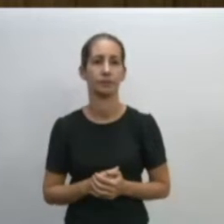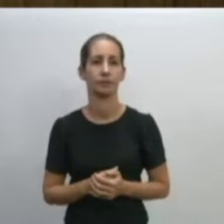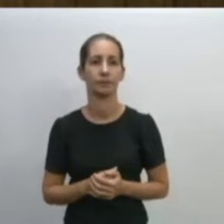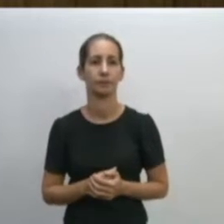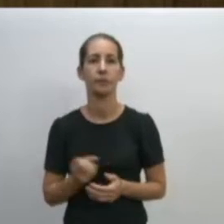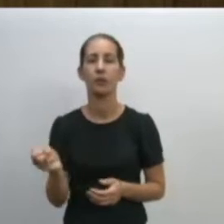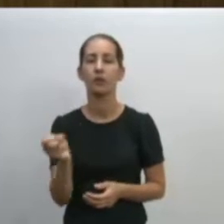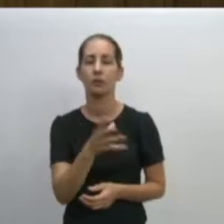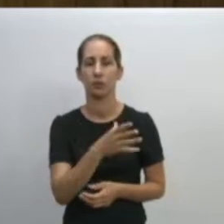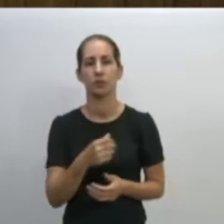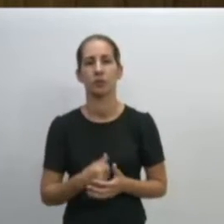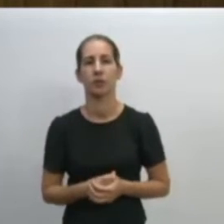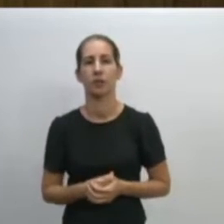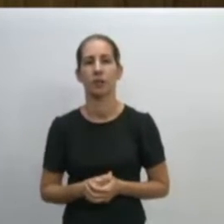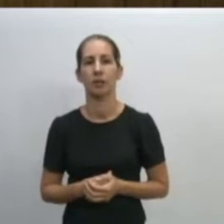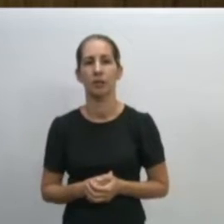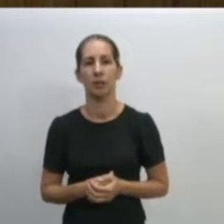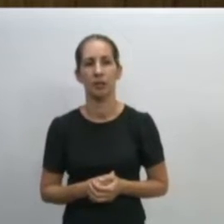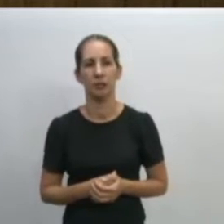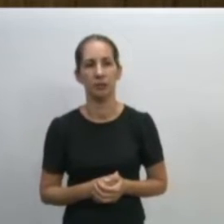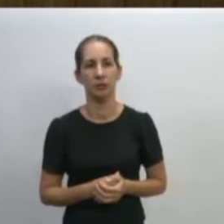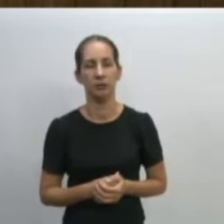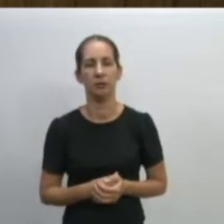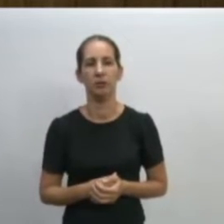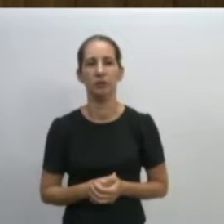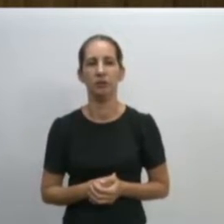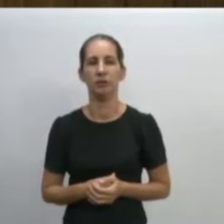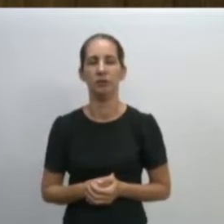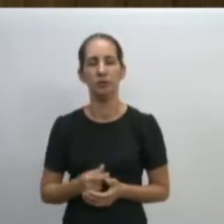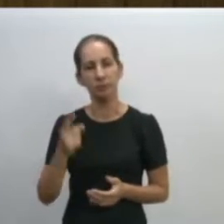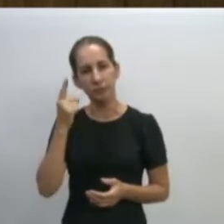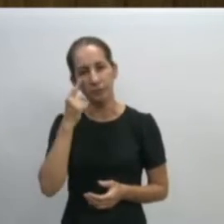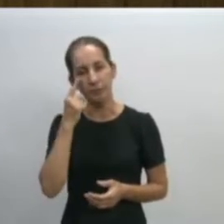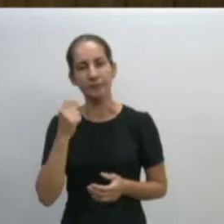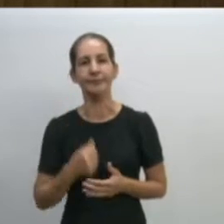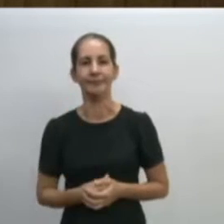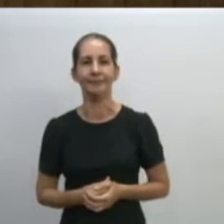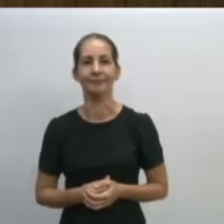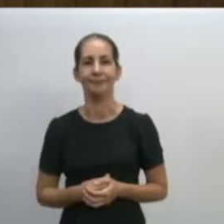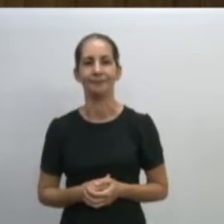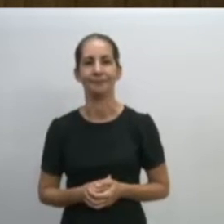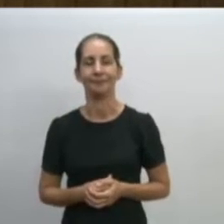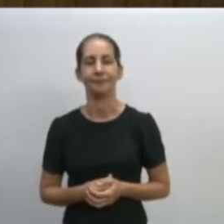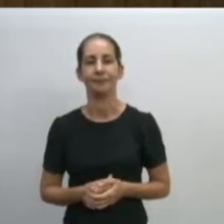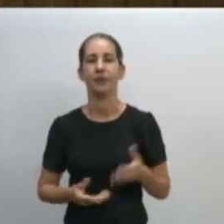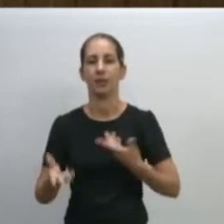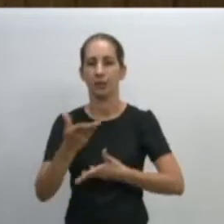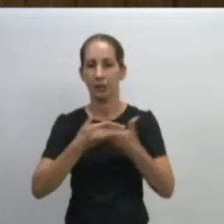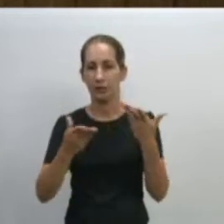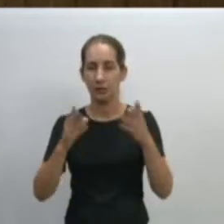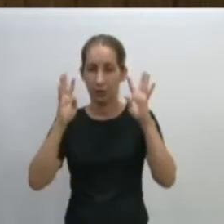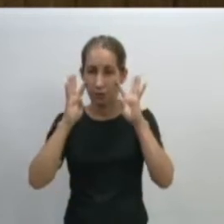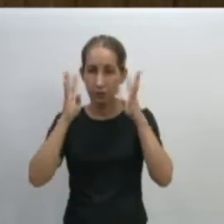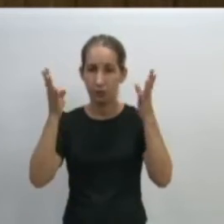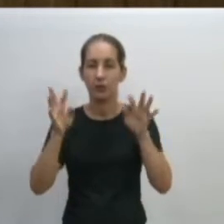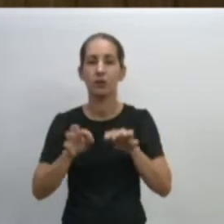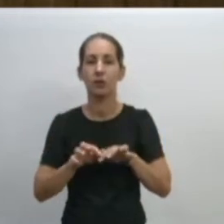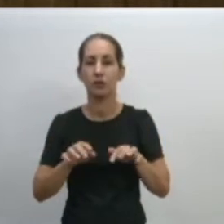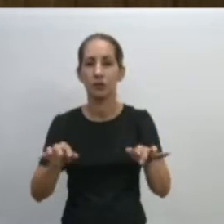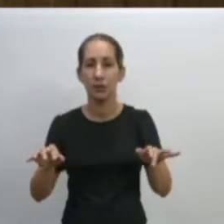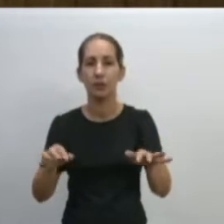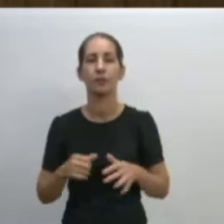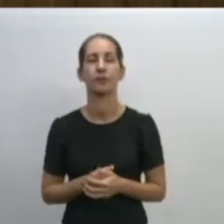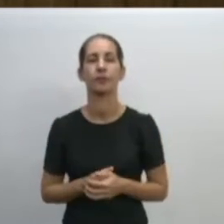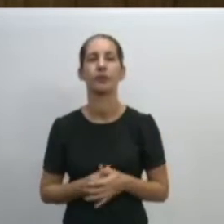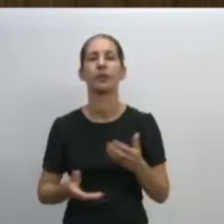uma nova, um novo olhar, né, através dessa solução digital, né, e